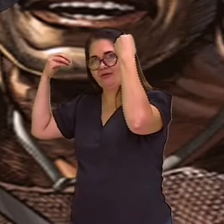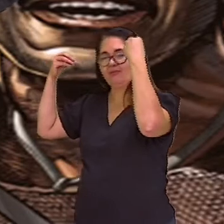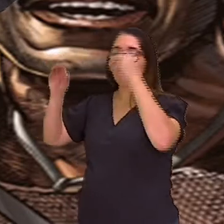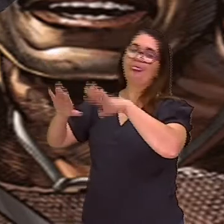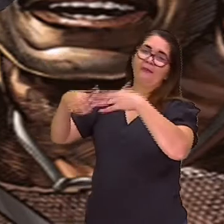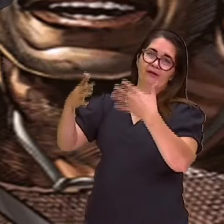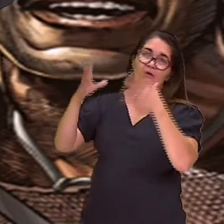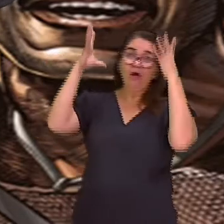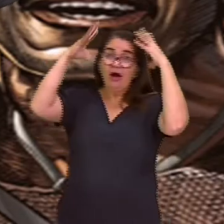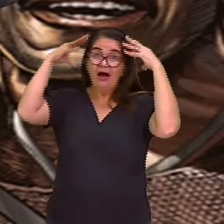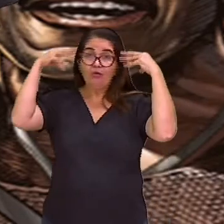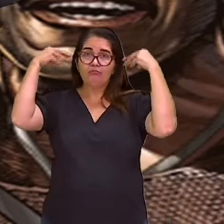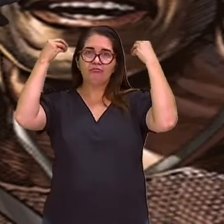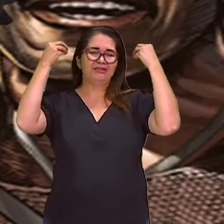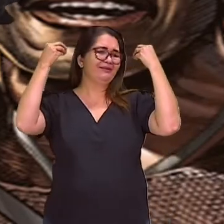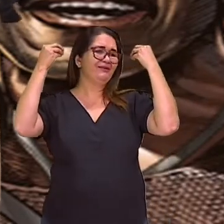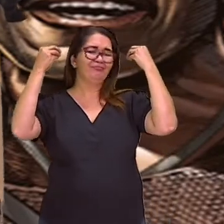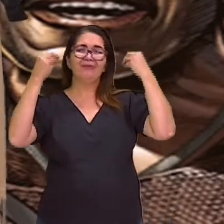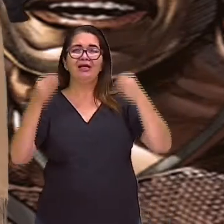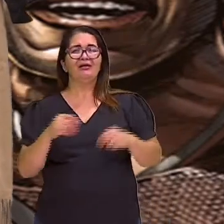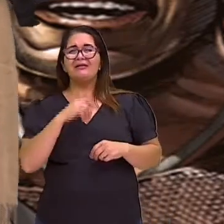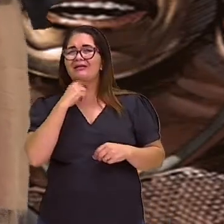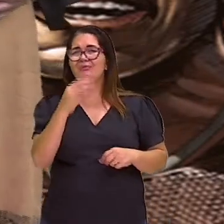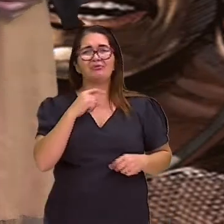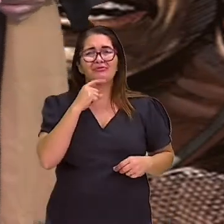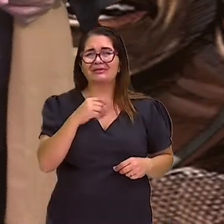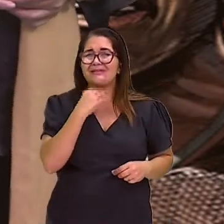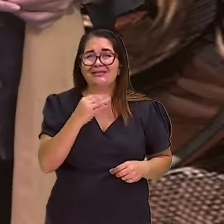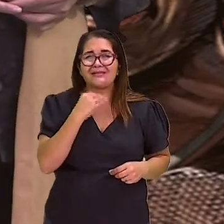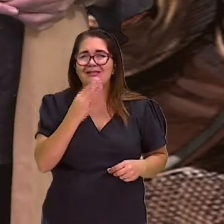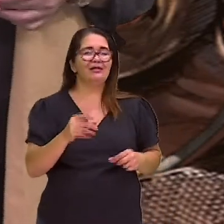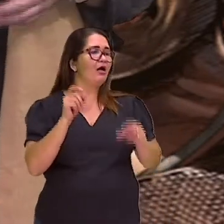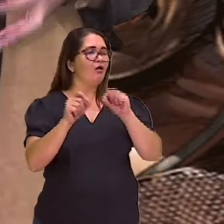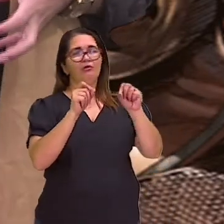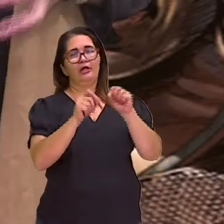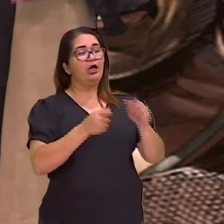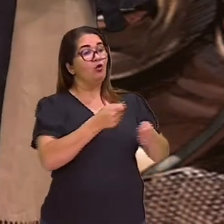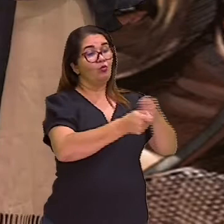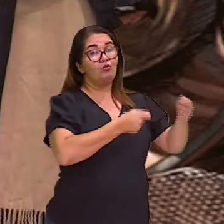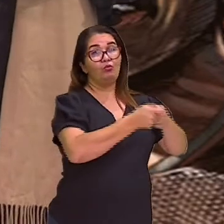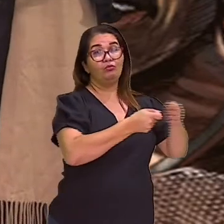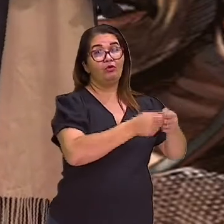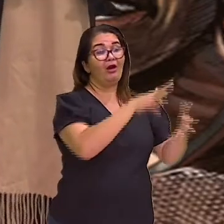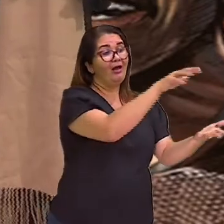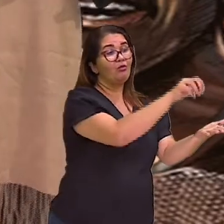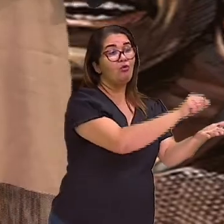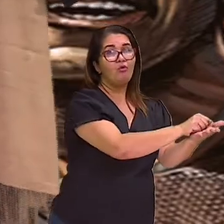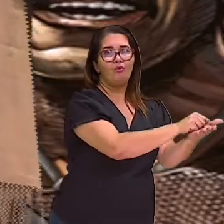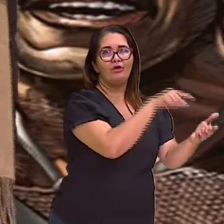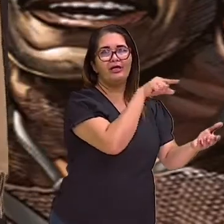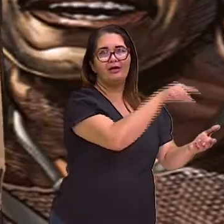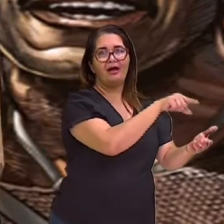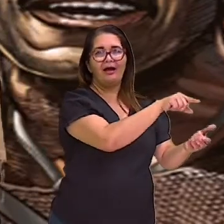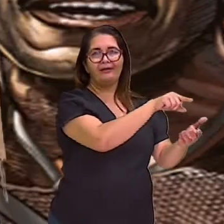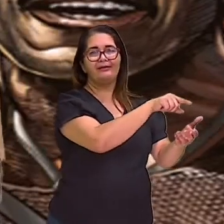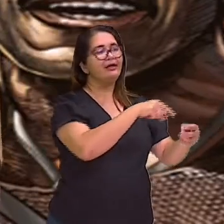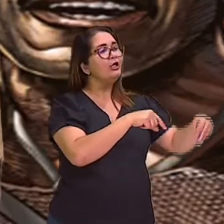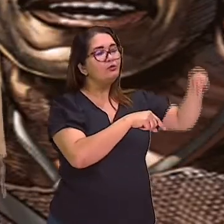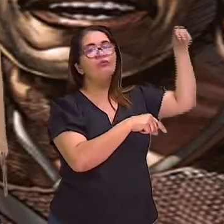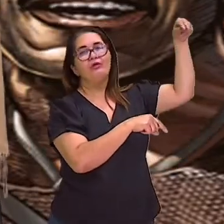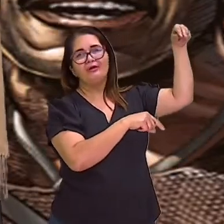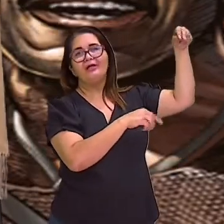Nordeste. Por fim, em 1654, uma esquadra portuguesa cercou Recife e